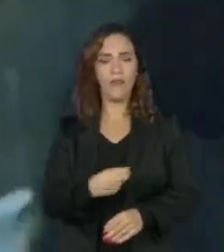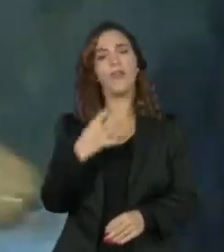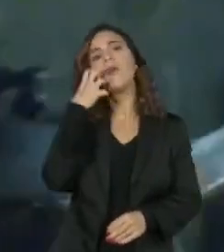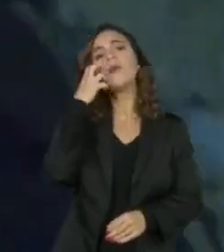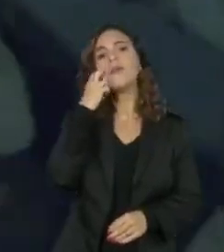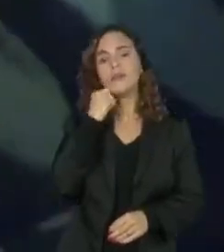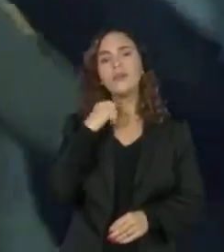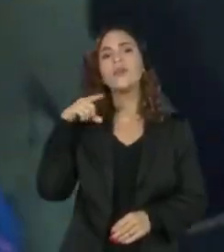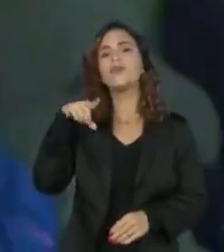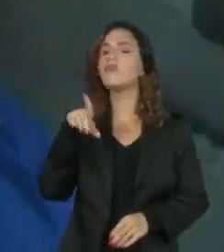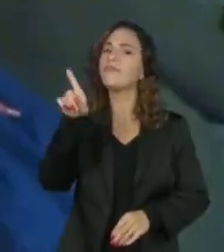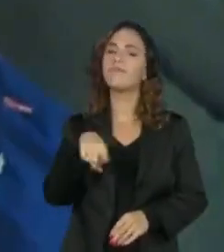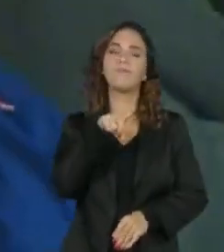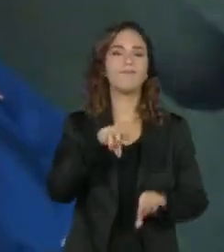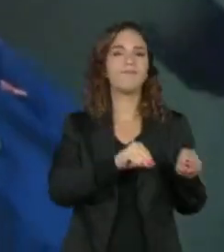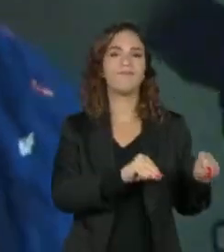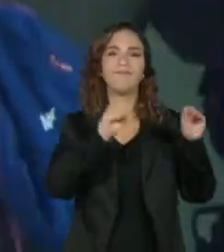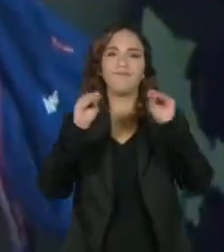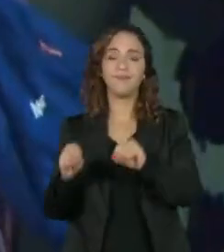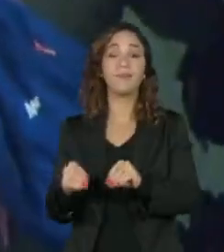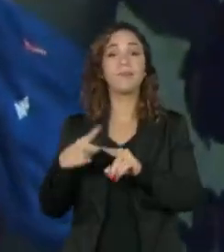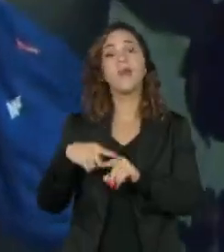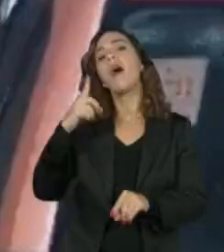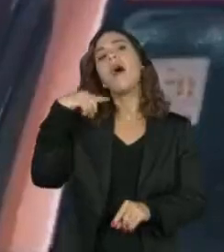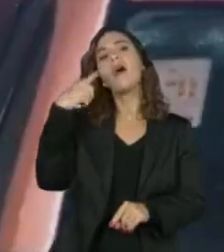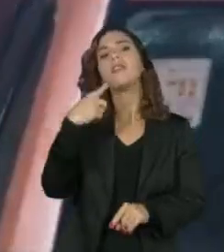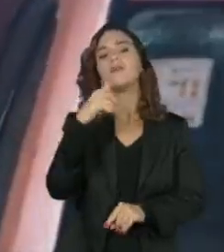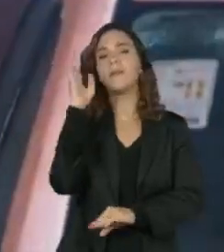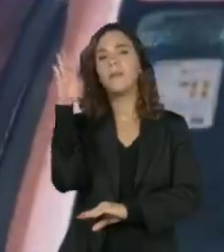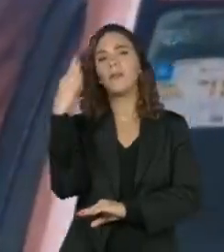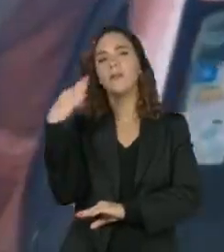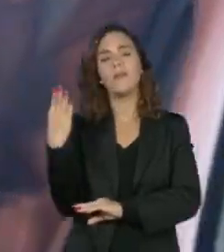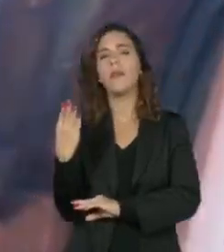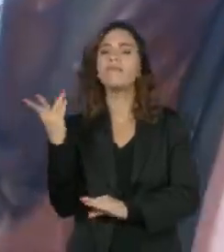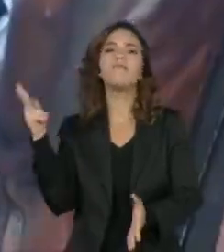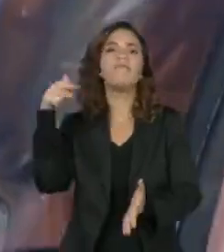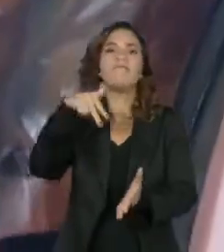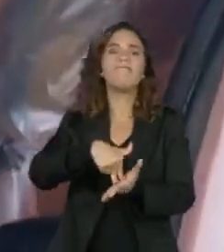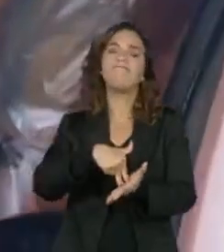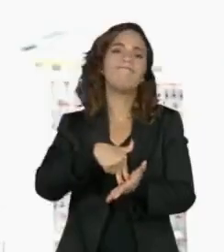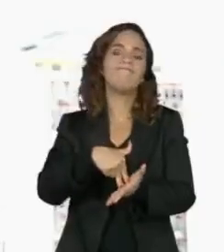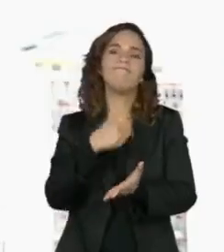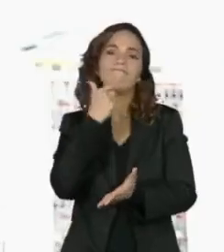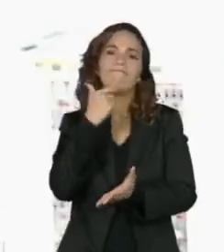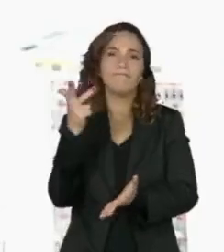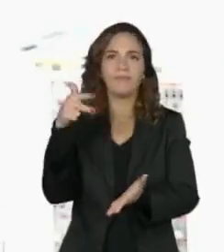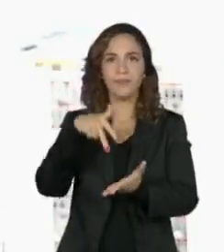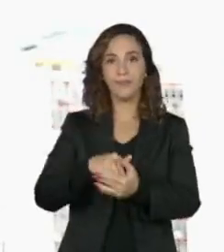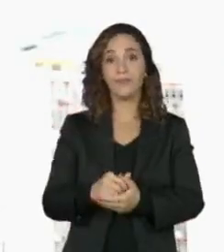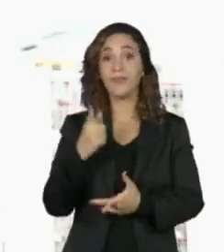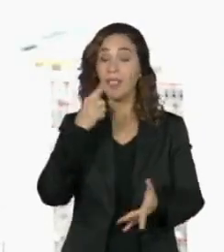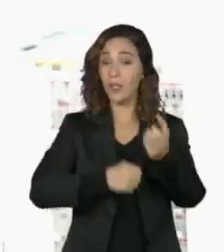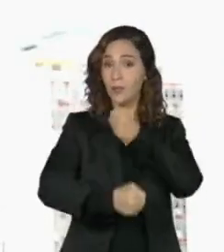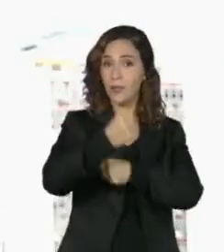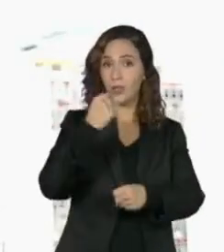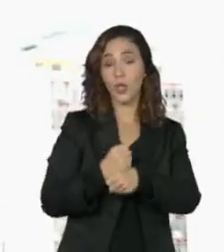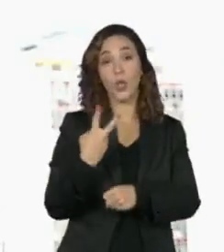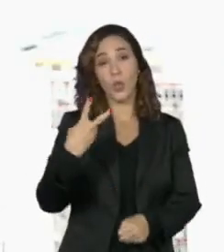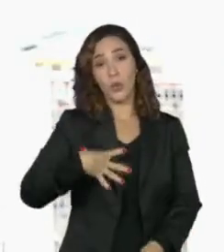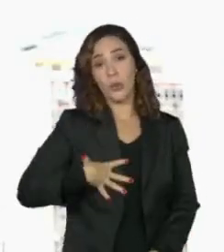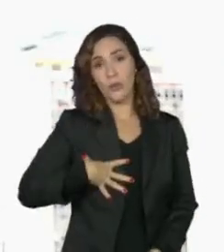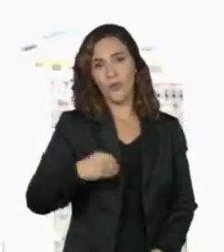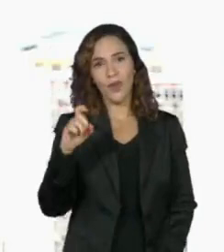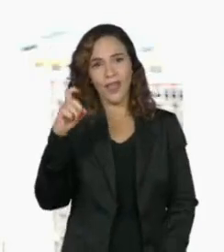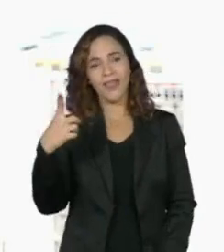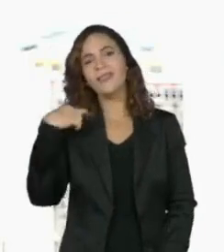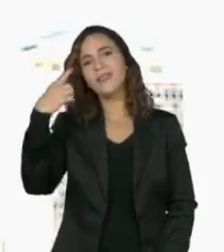teve o julgamento adiado ontem porque o advogado passou mal e não pode comparecer ao tribunal no ano passado dois filhos